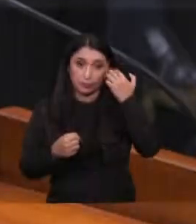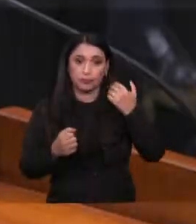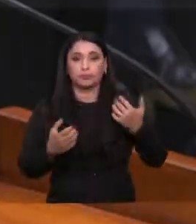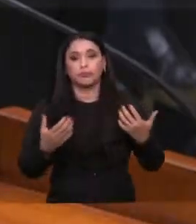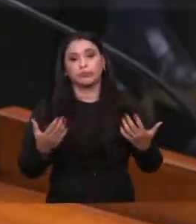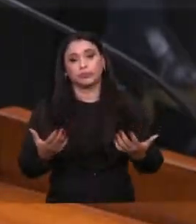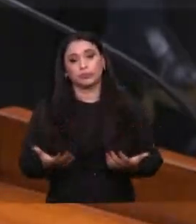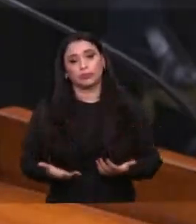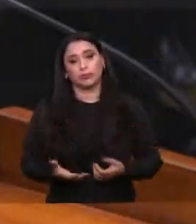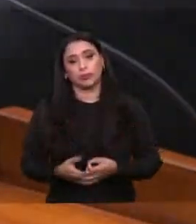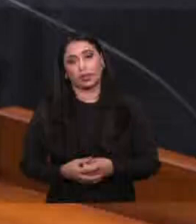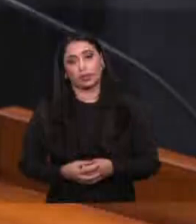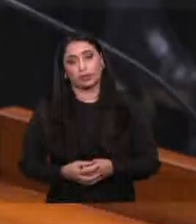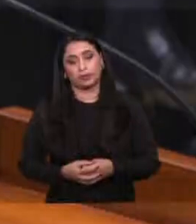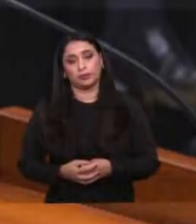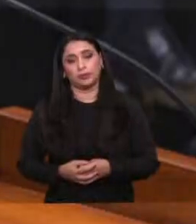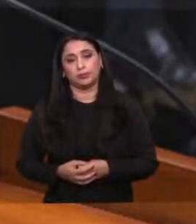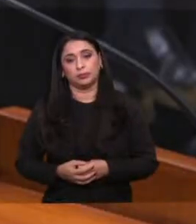então,